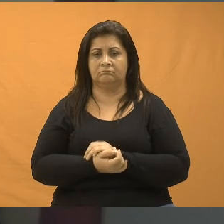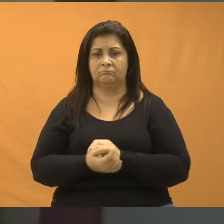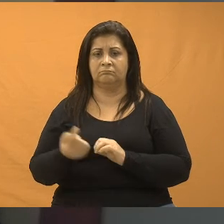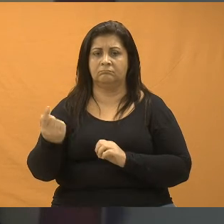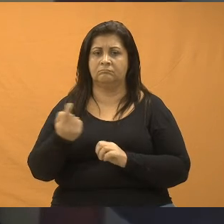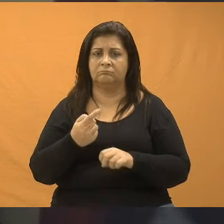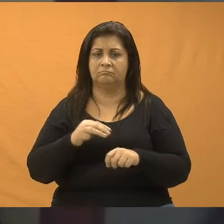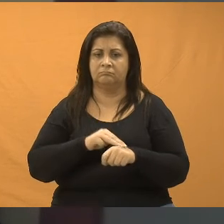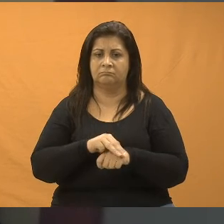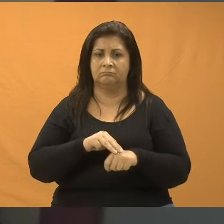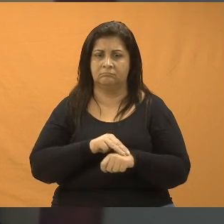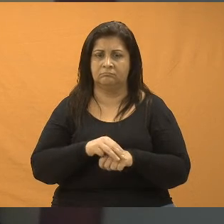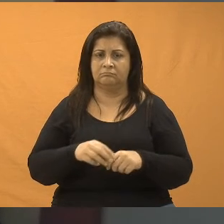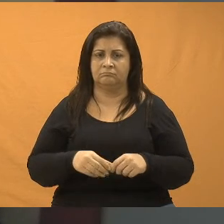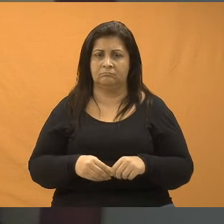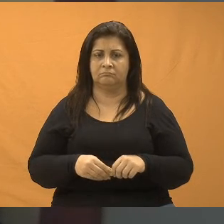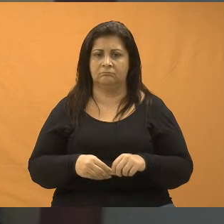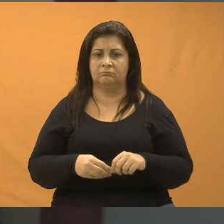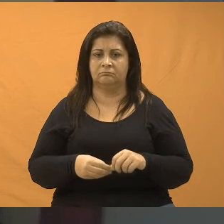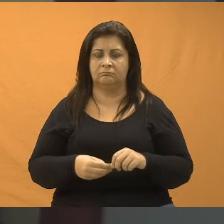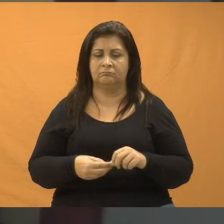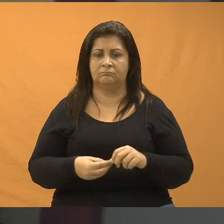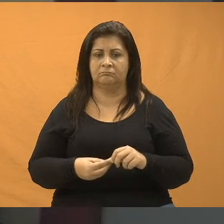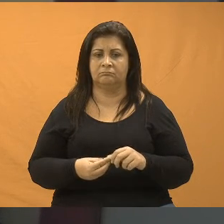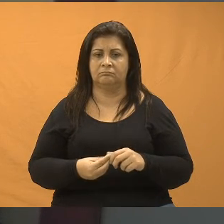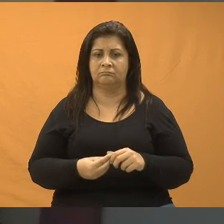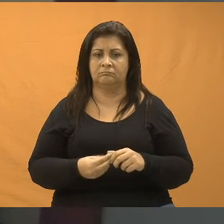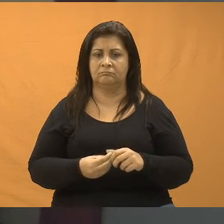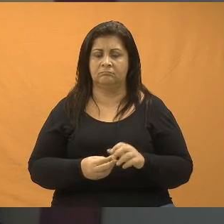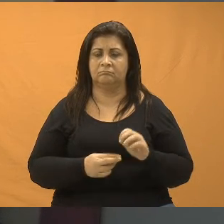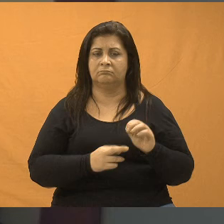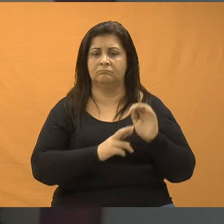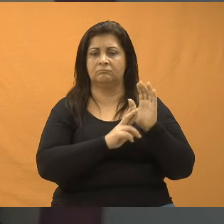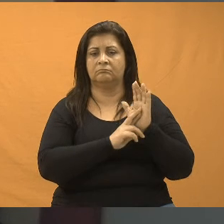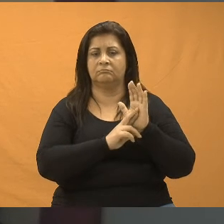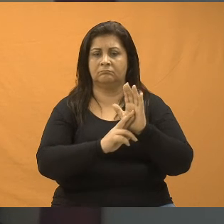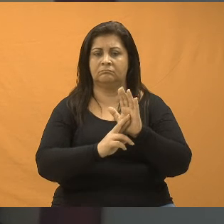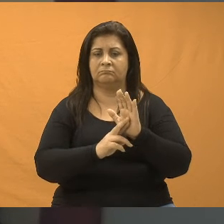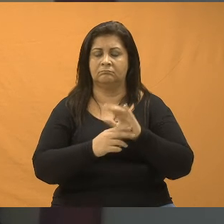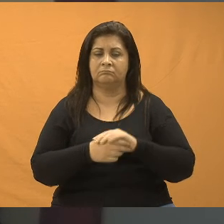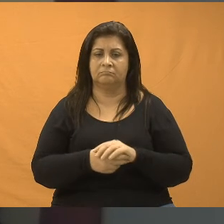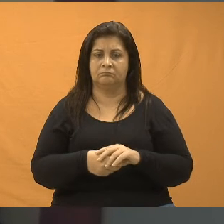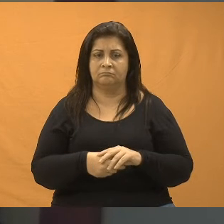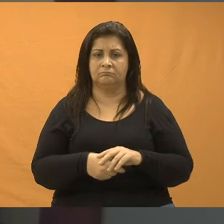nosso diálogo. A representante da